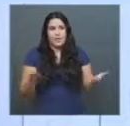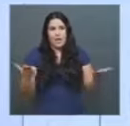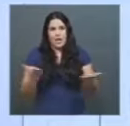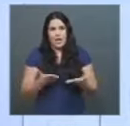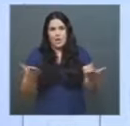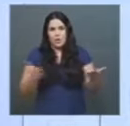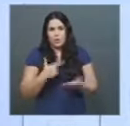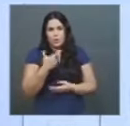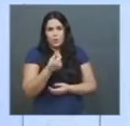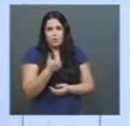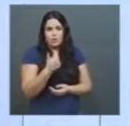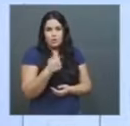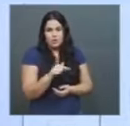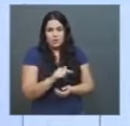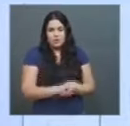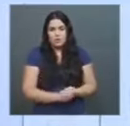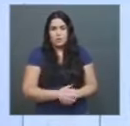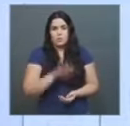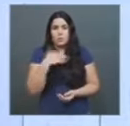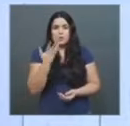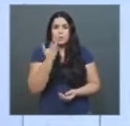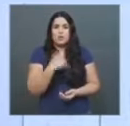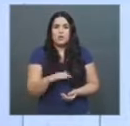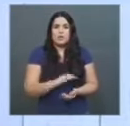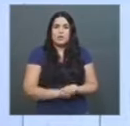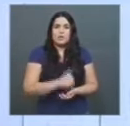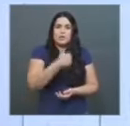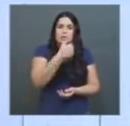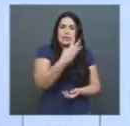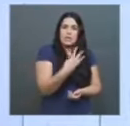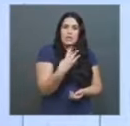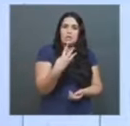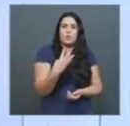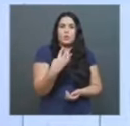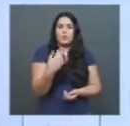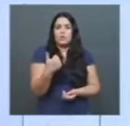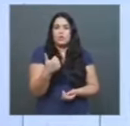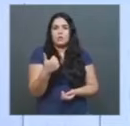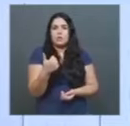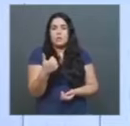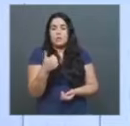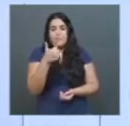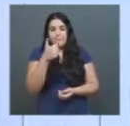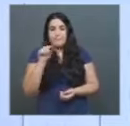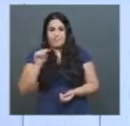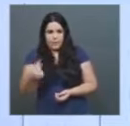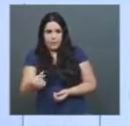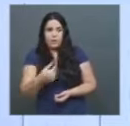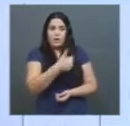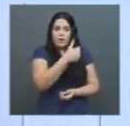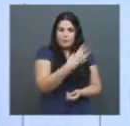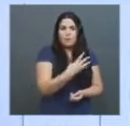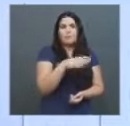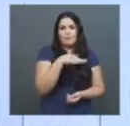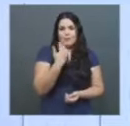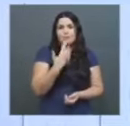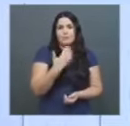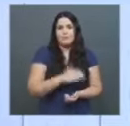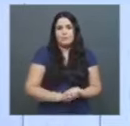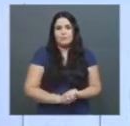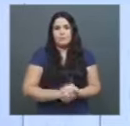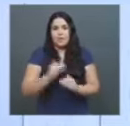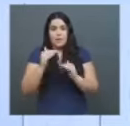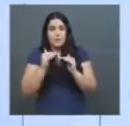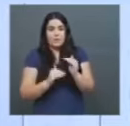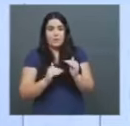de 2017 de mortalidade infantil em torno de 14, 15 por cada 1000 nascidos vivos. A menor taxa mundial